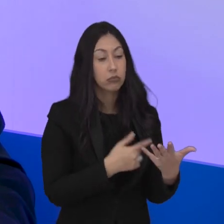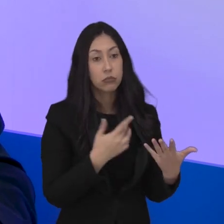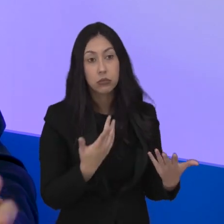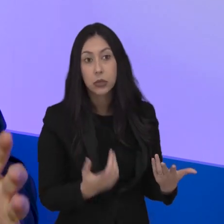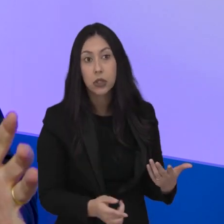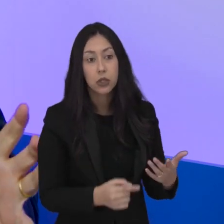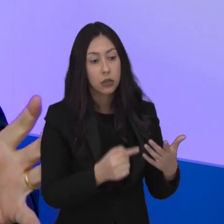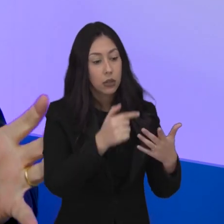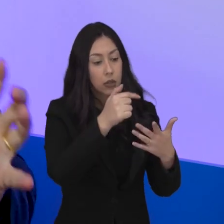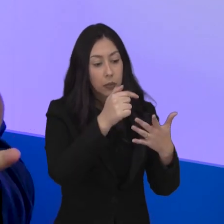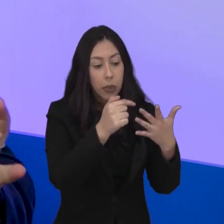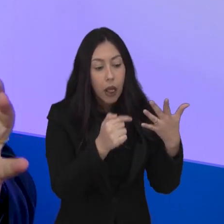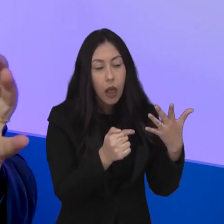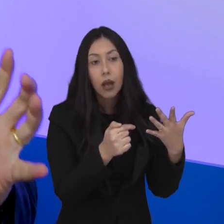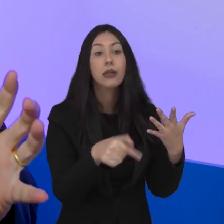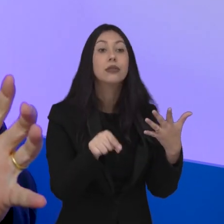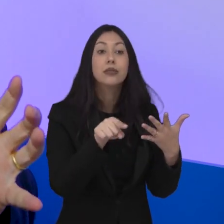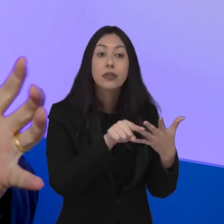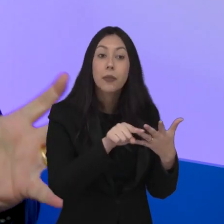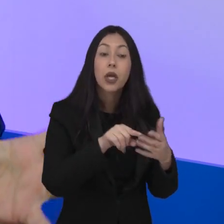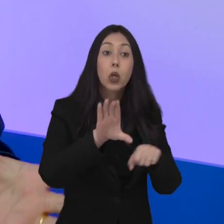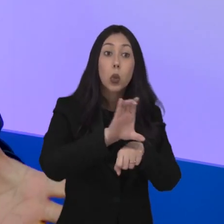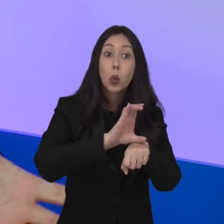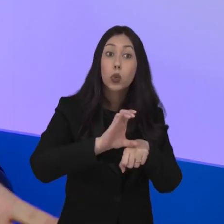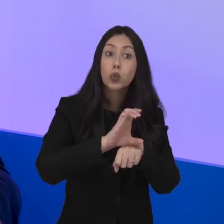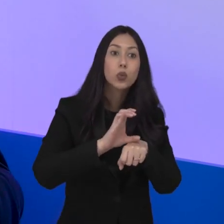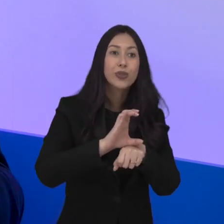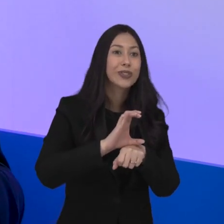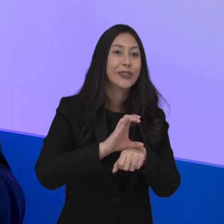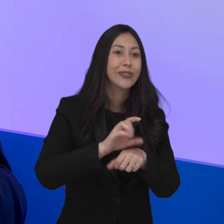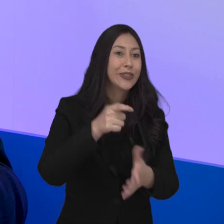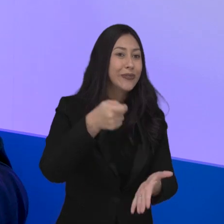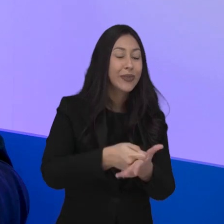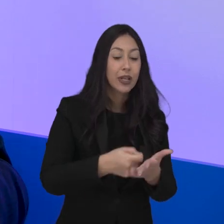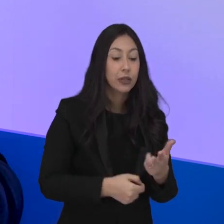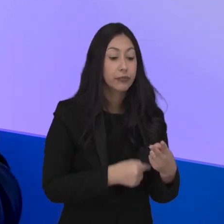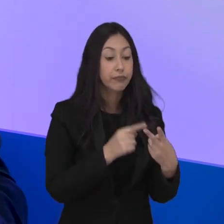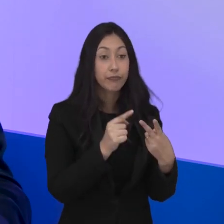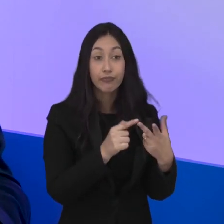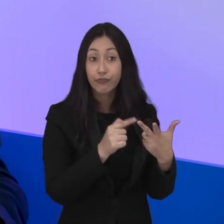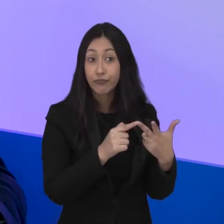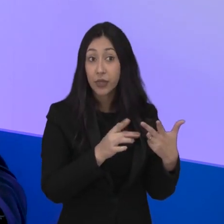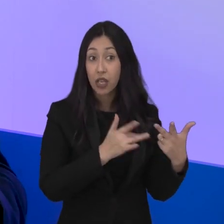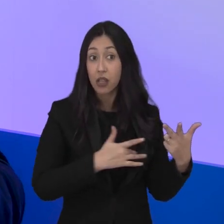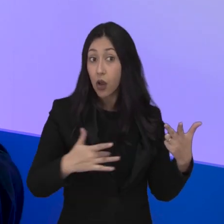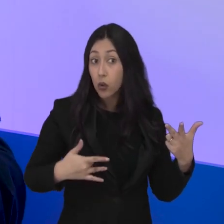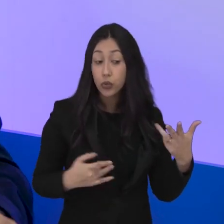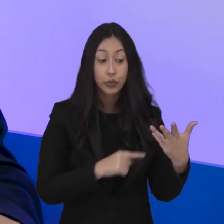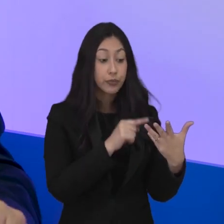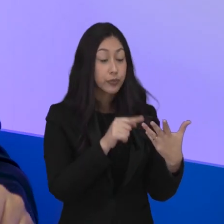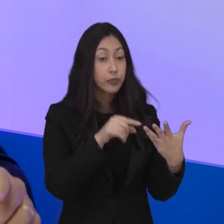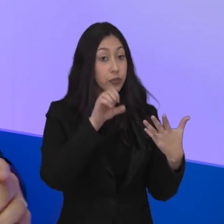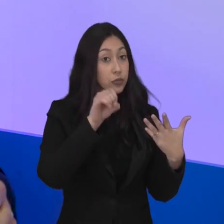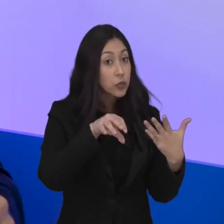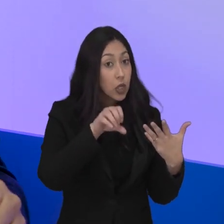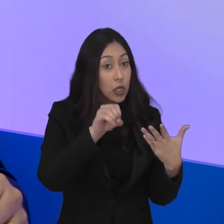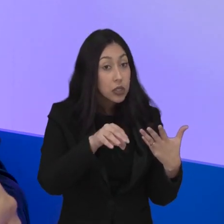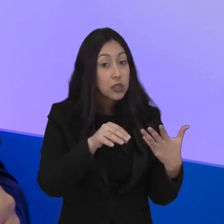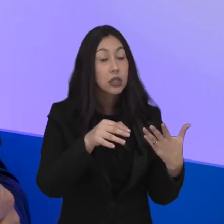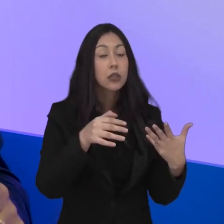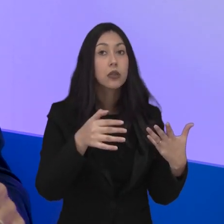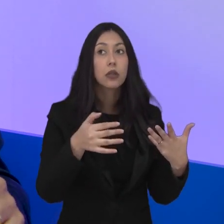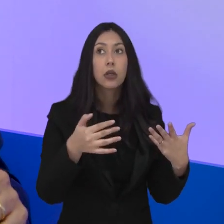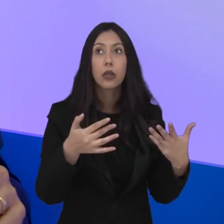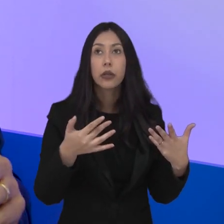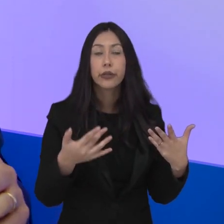além, né, daquelas que são previstas na própria Constituição do Brasil. Despesas com saúde, despesas com educação